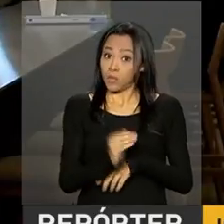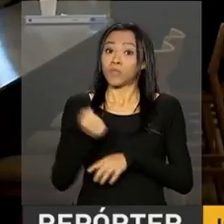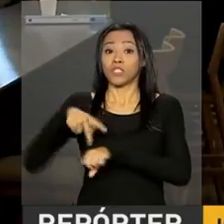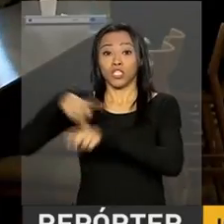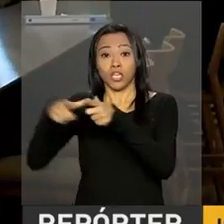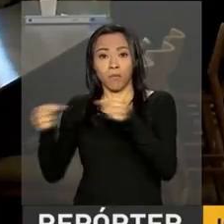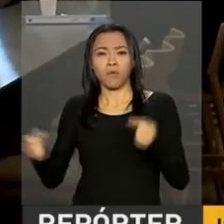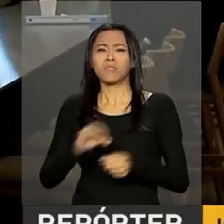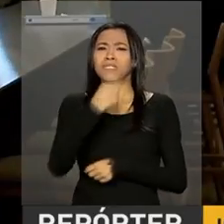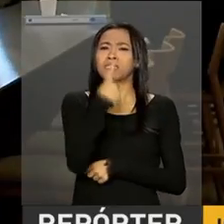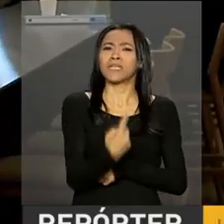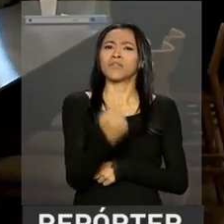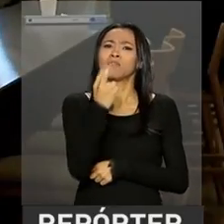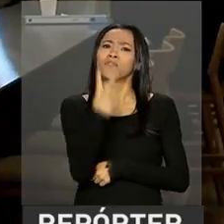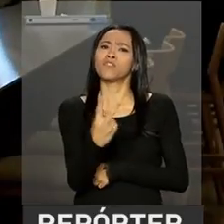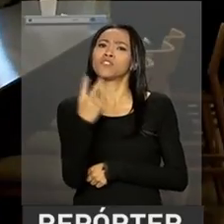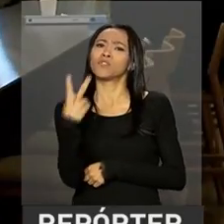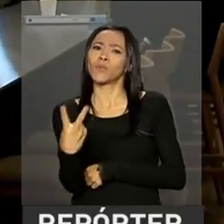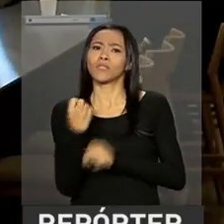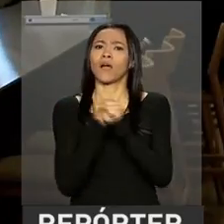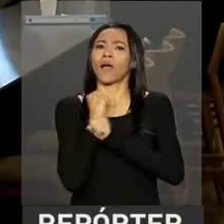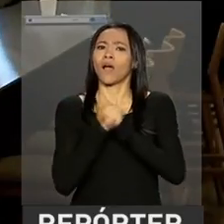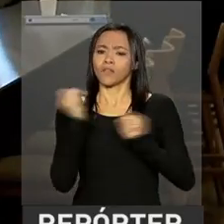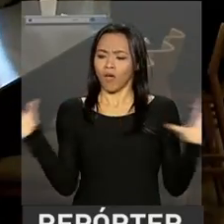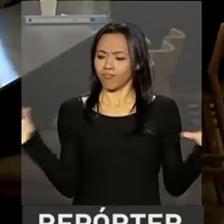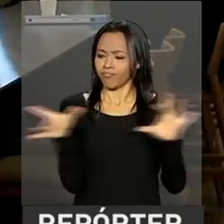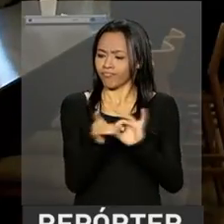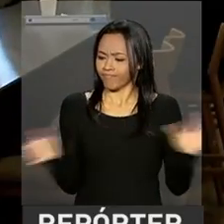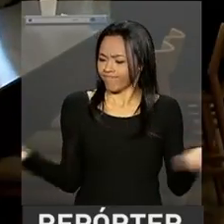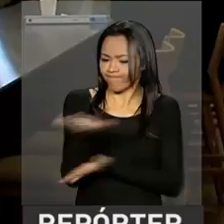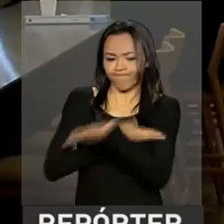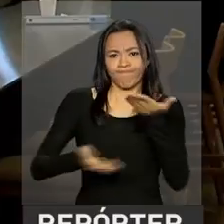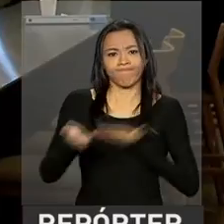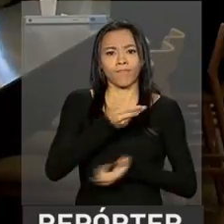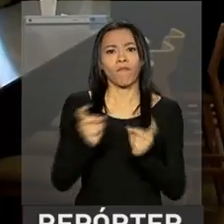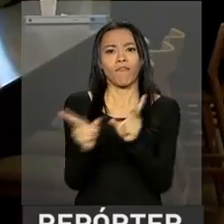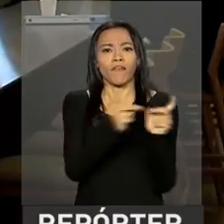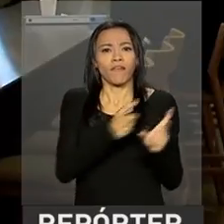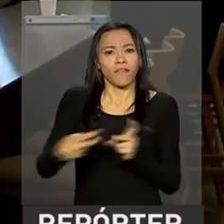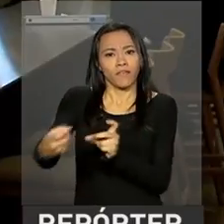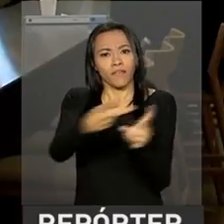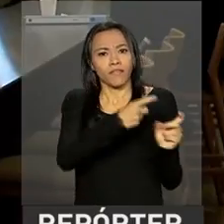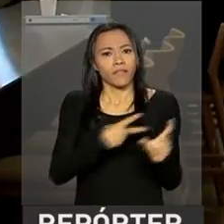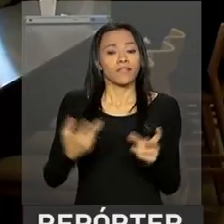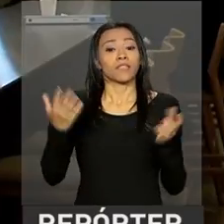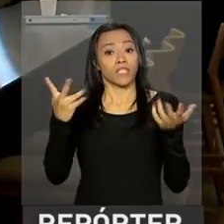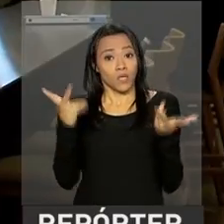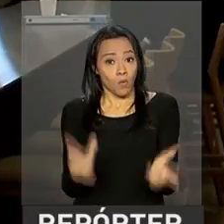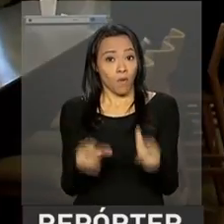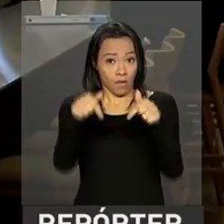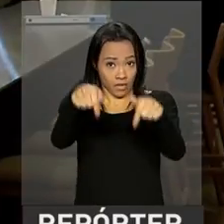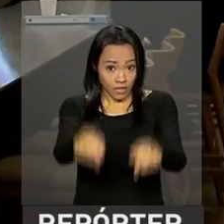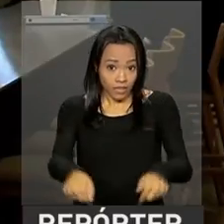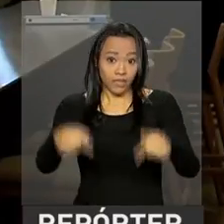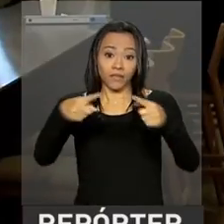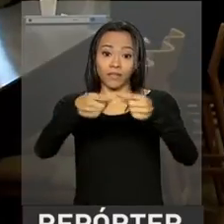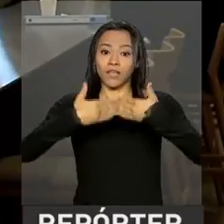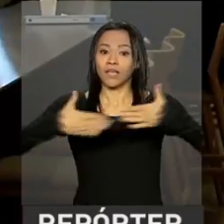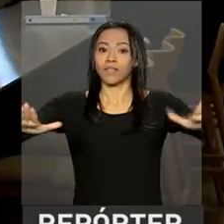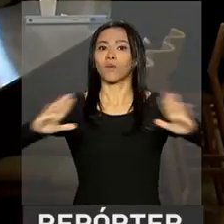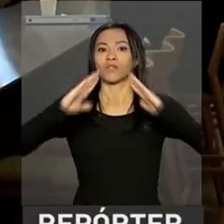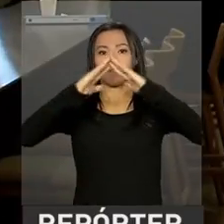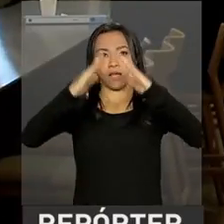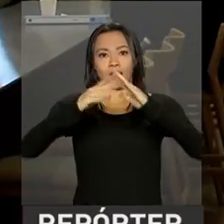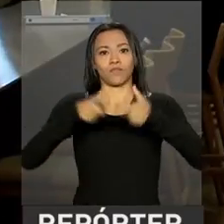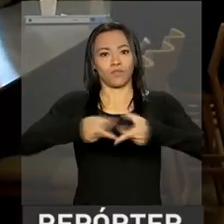122 anos laços de amizade e comércio que se renovam a cada encontro como aqui na inauguração da japan house